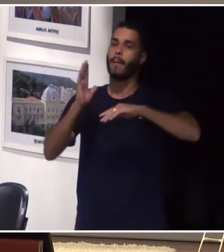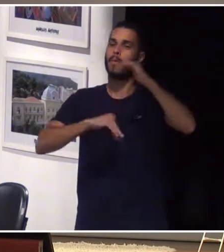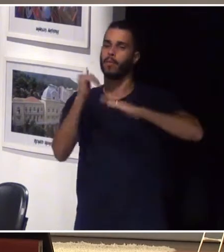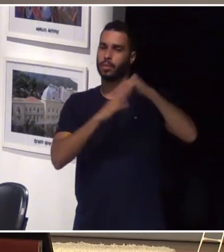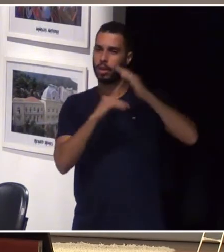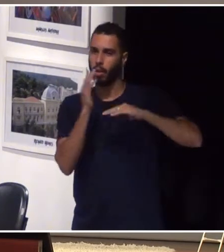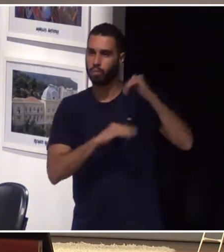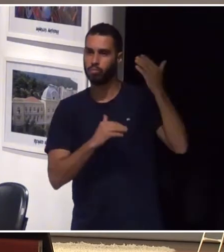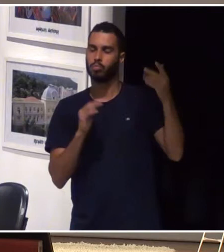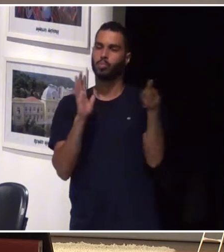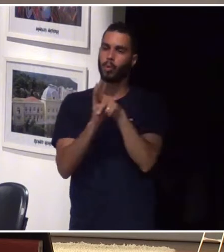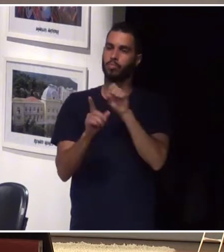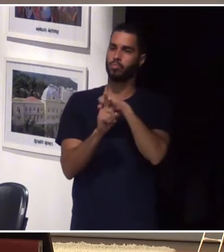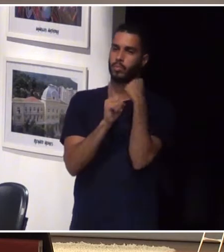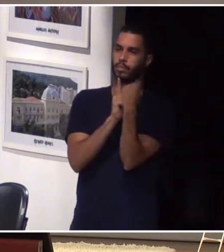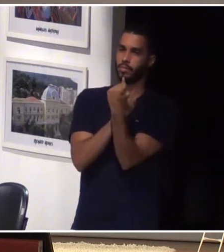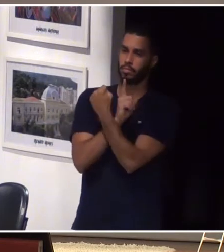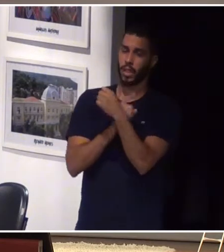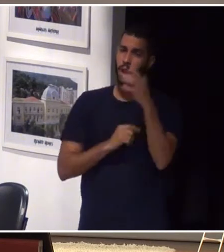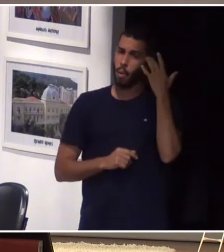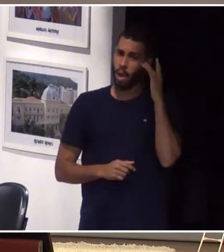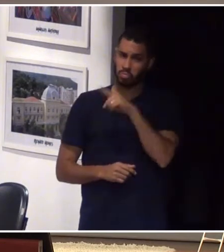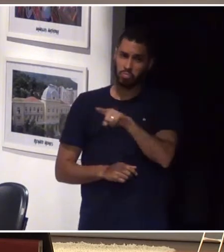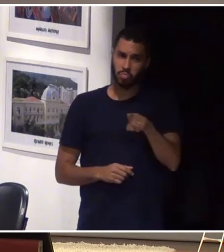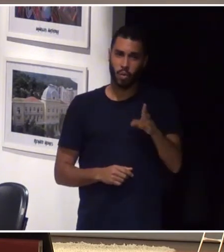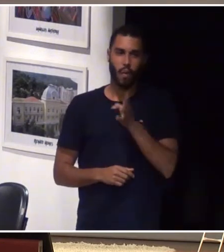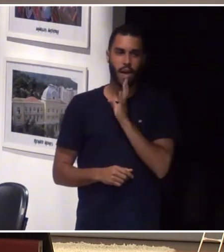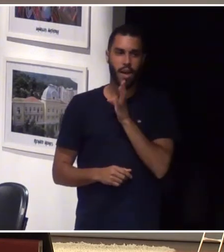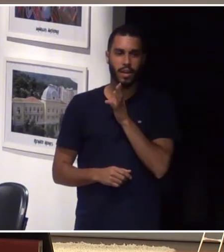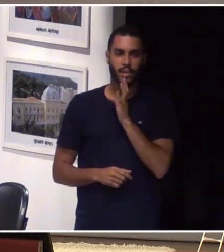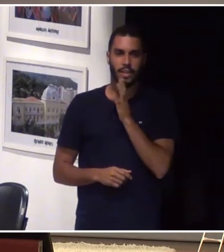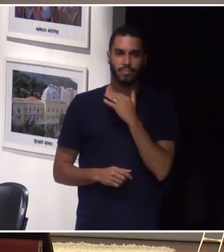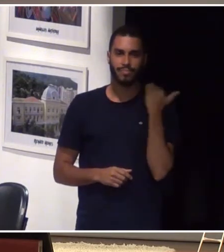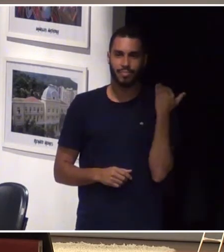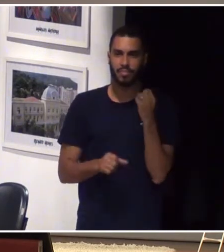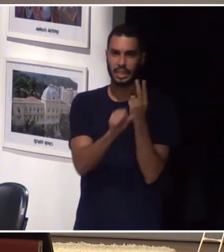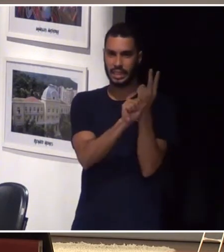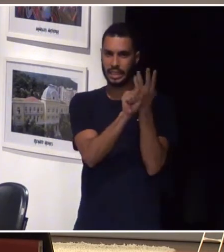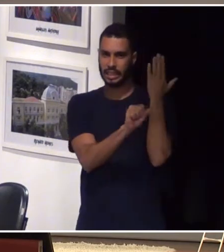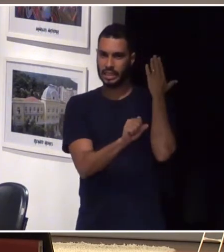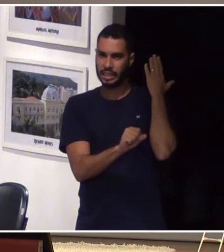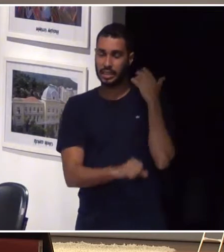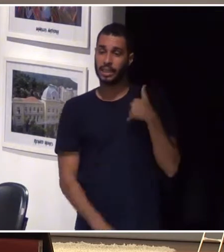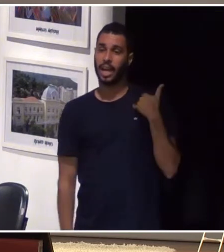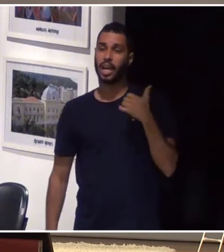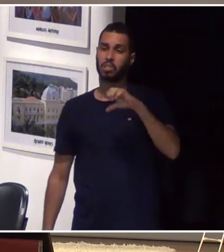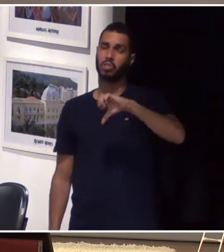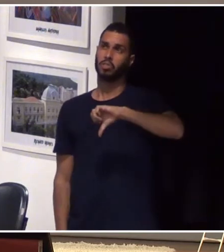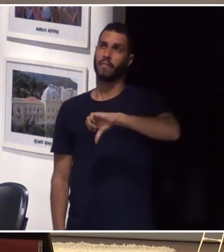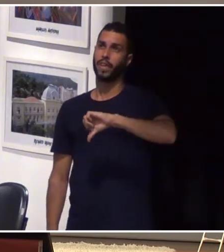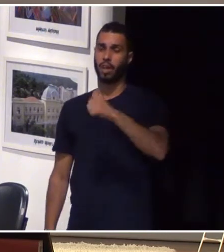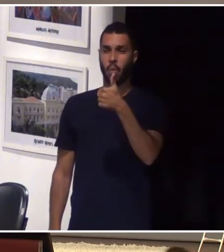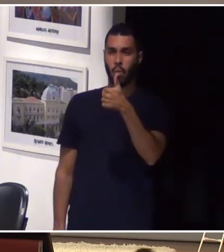que eu imagino que muitos de vocês também conheçam, faleceu agora há 2 anos, com seus